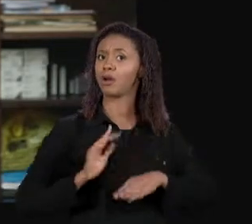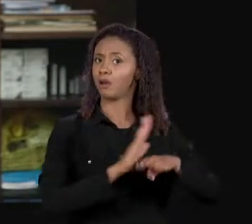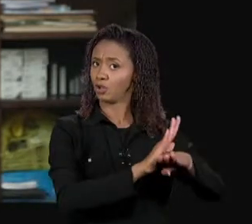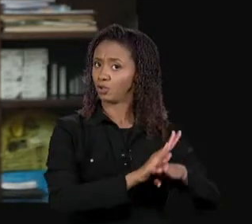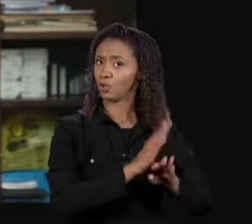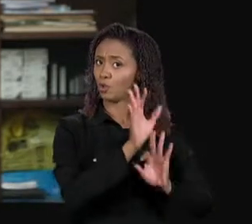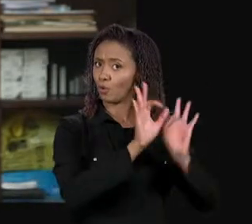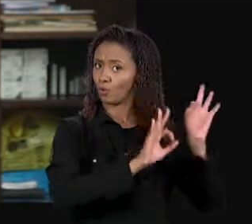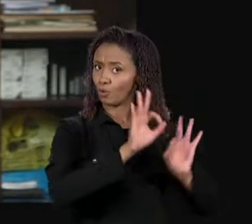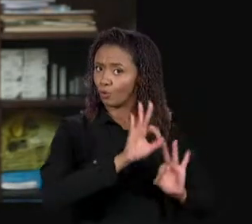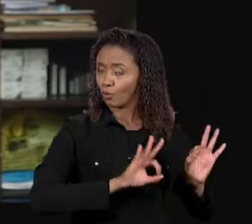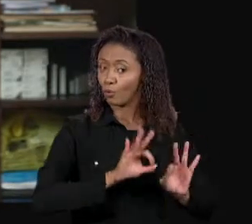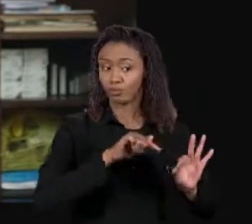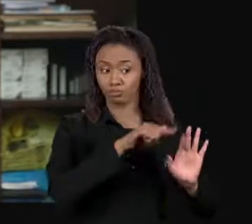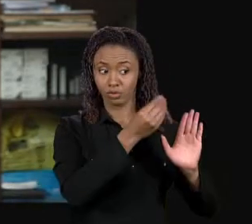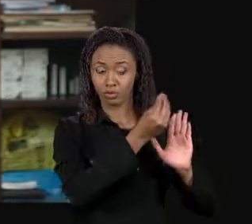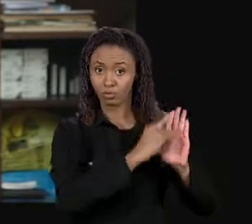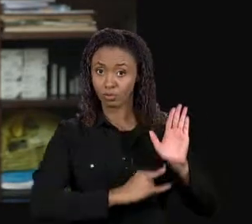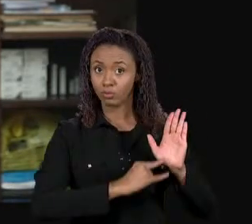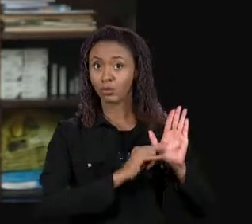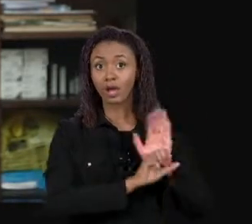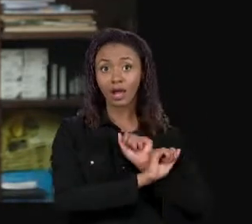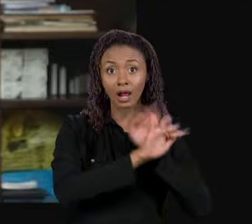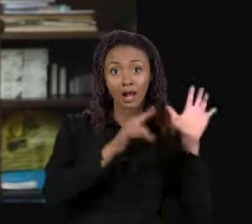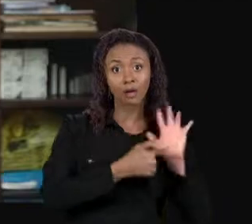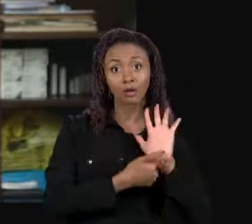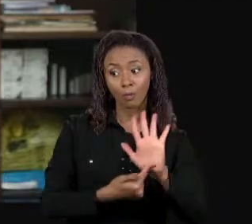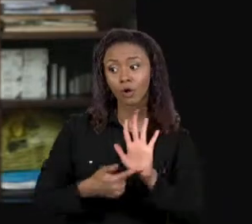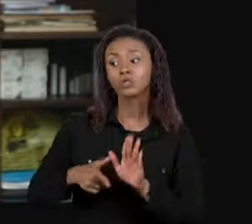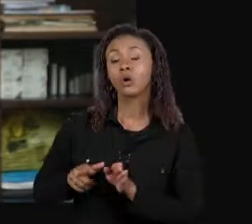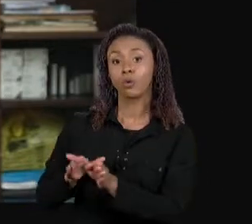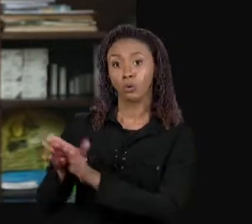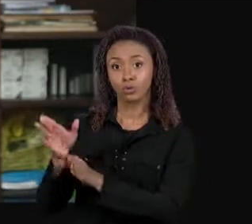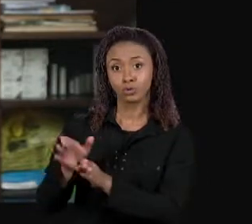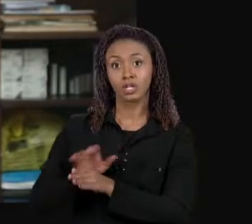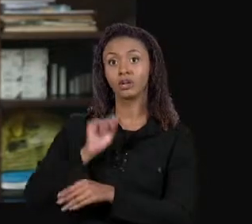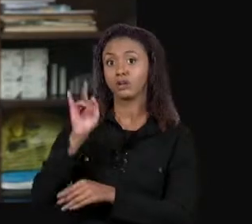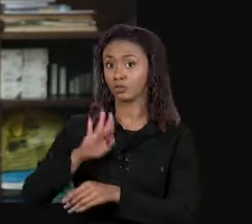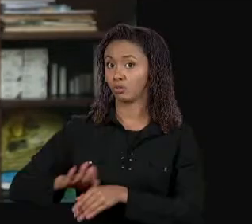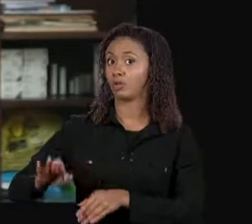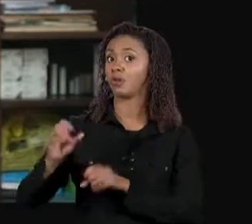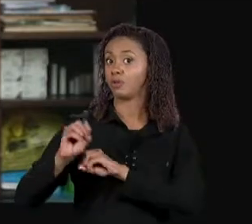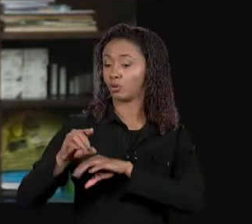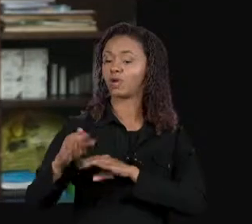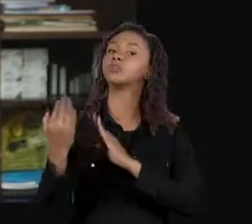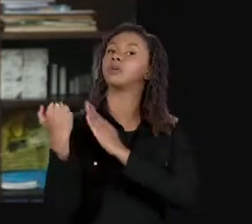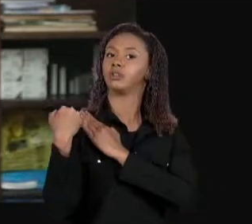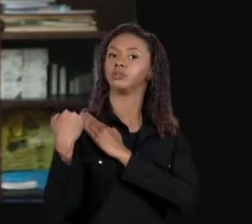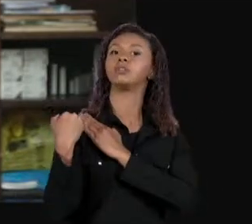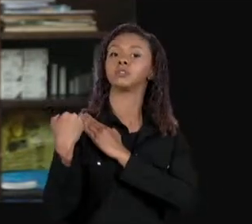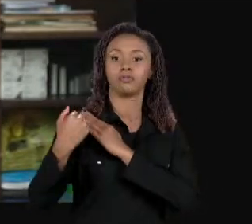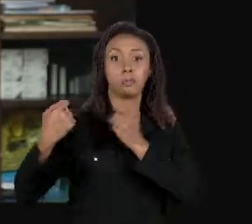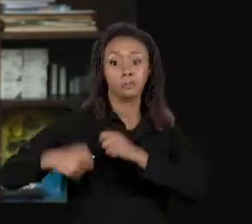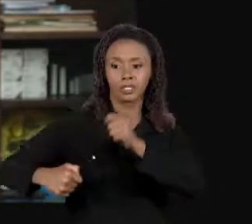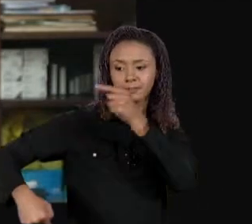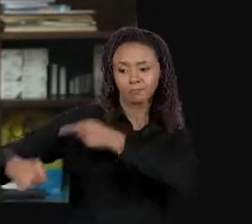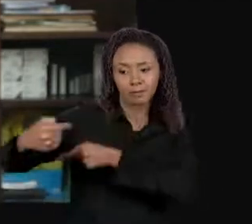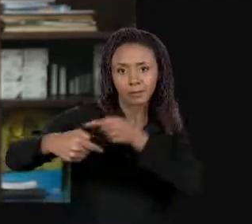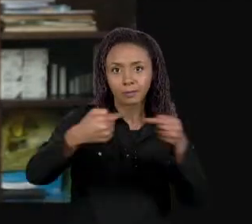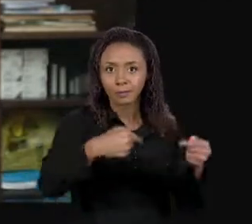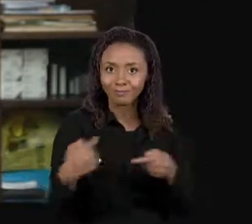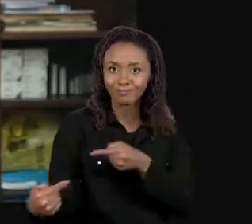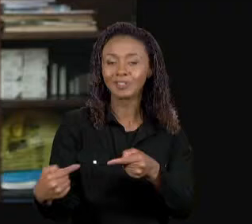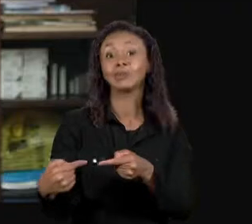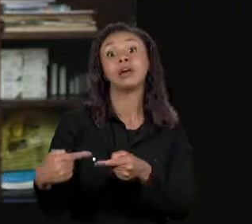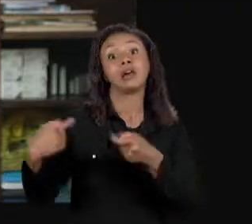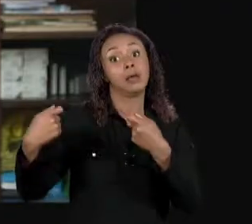muito claras que o Conselho Nacional de Educação tem isso como uma sua função. Quer dizer, ele precisa fazer essa discussão, né? E